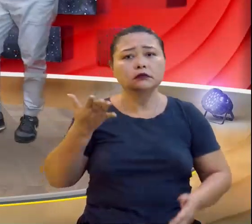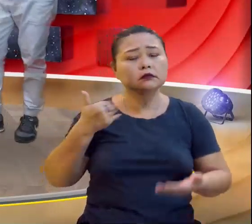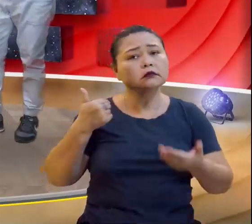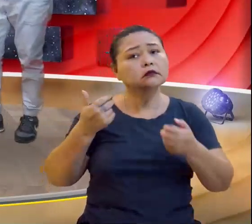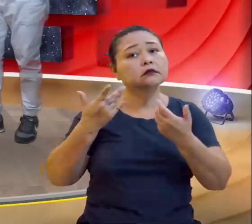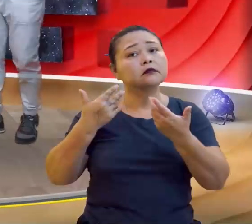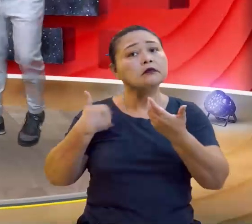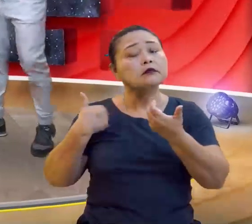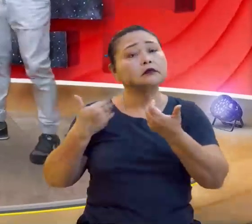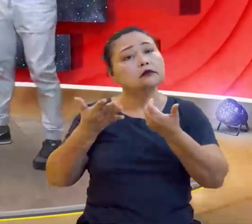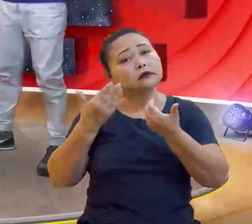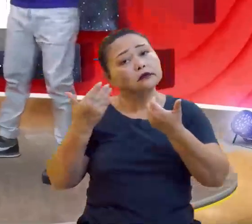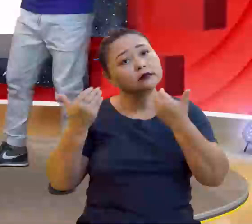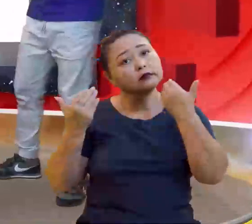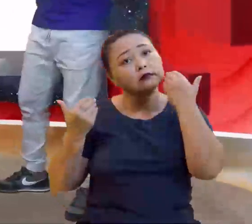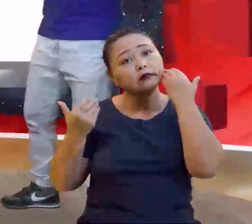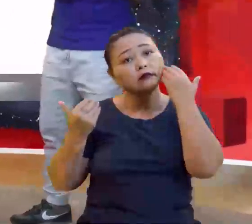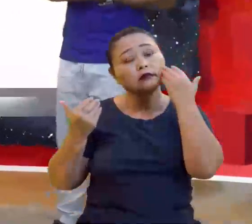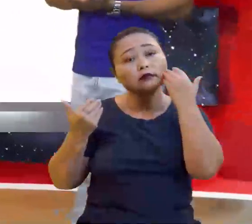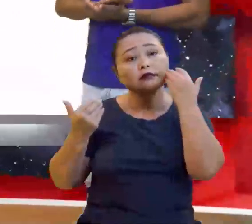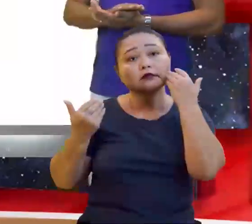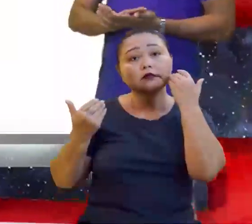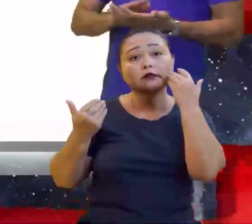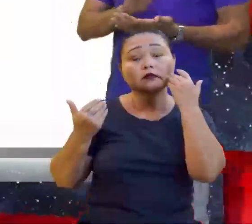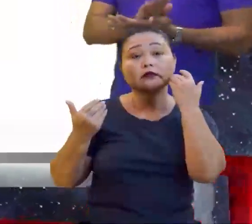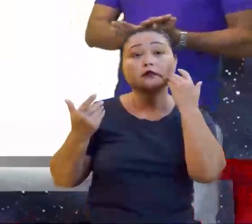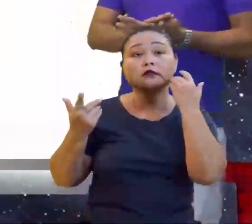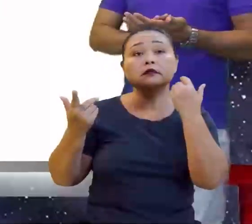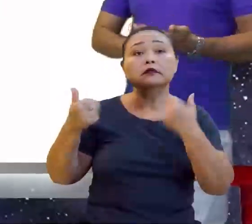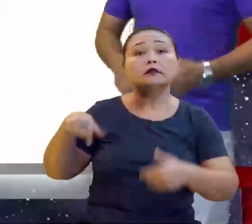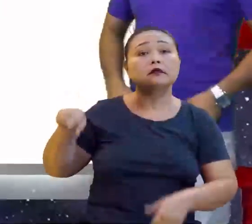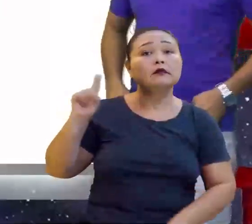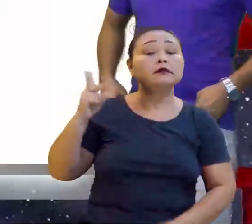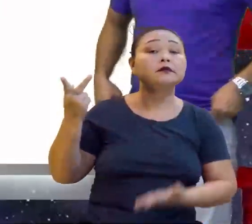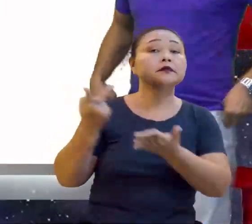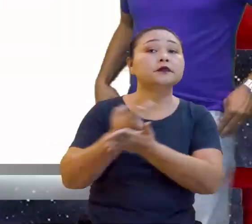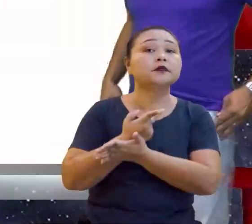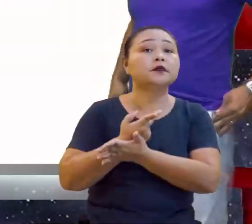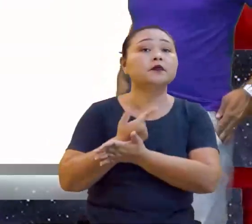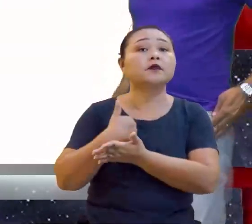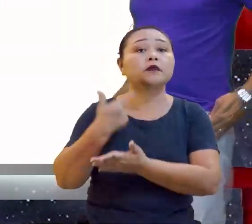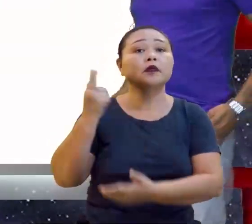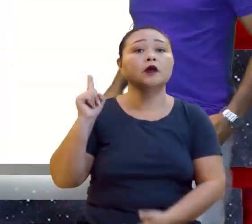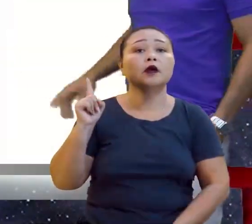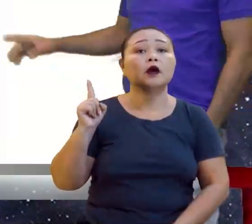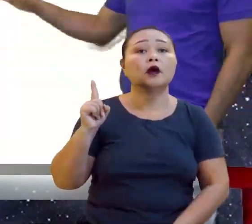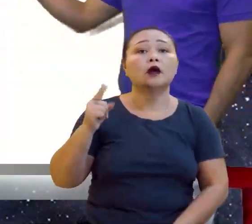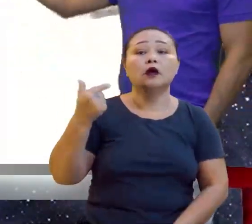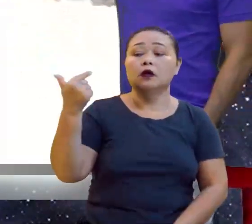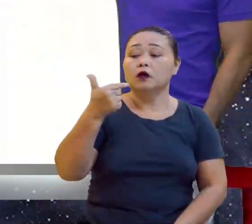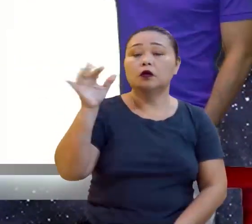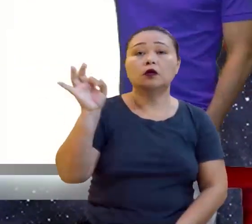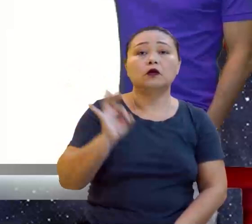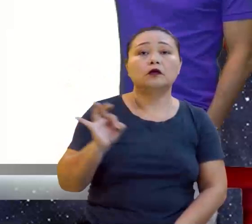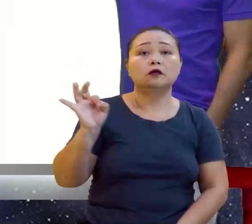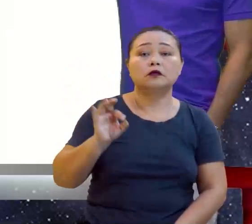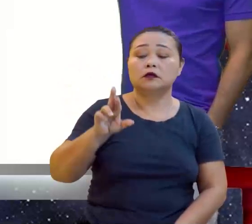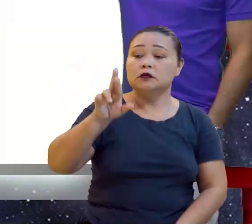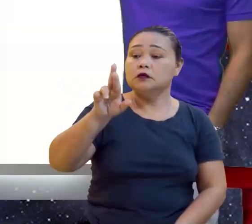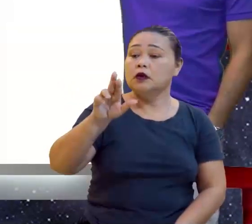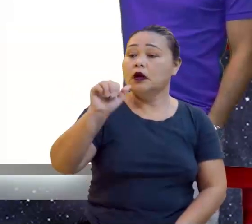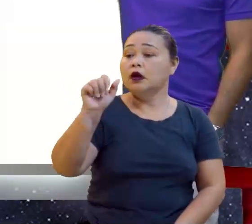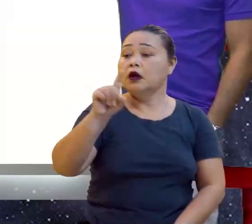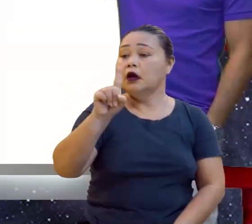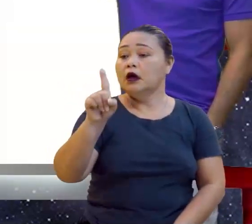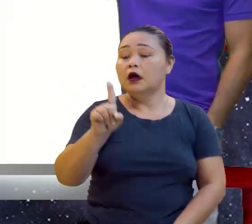ficar mais perto do nosso gráfico aqui. Olha o que acontece, né? Quando a gente vê ali, ó, 22% razão e